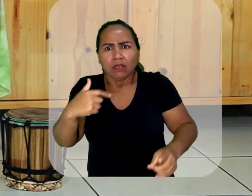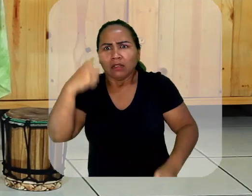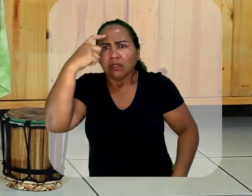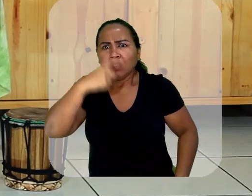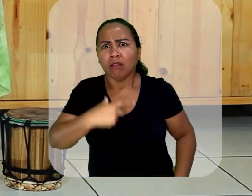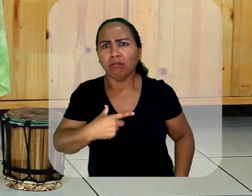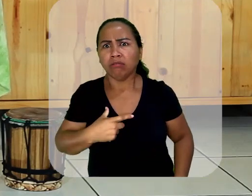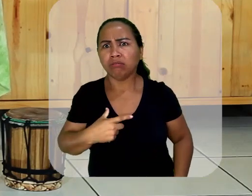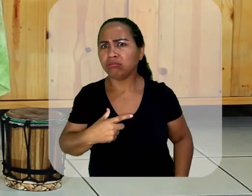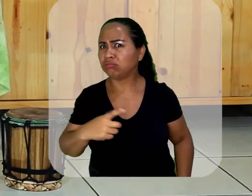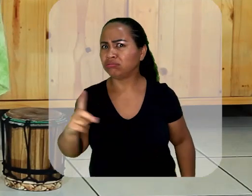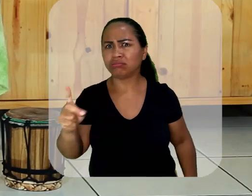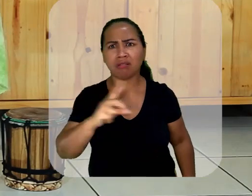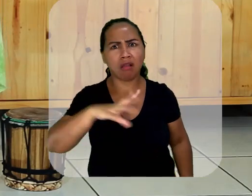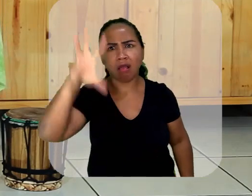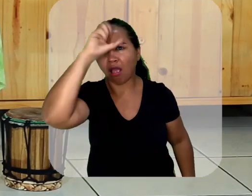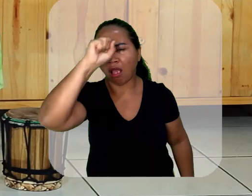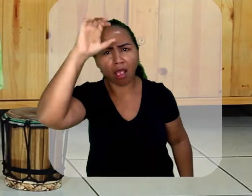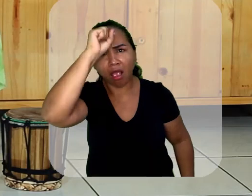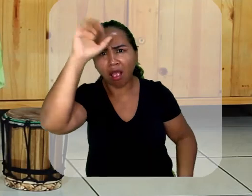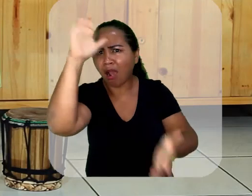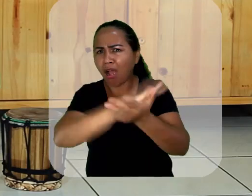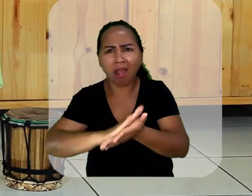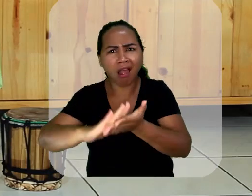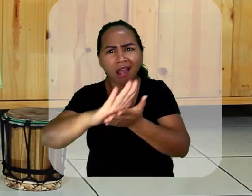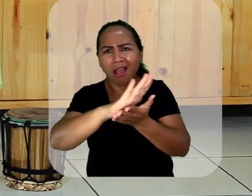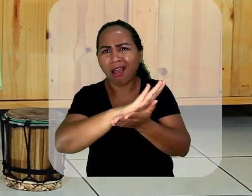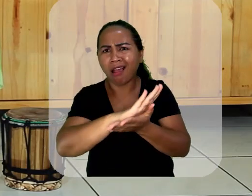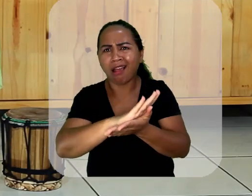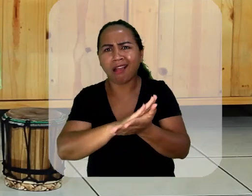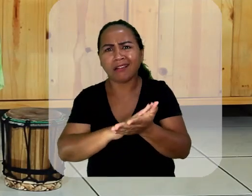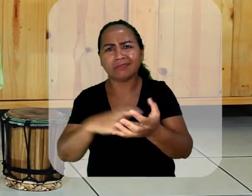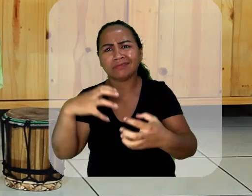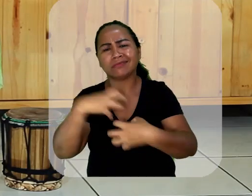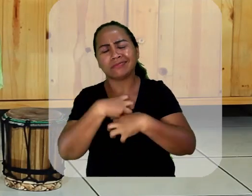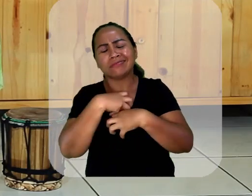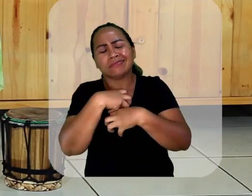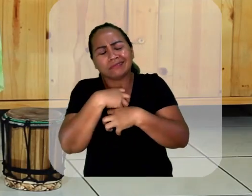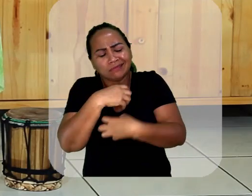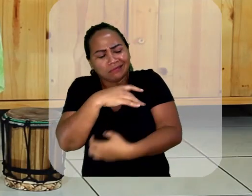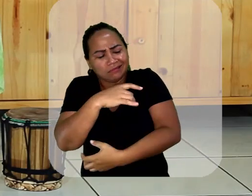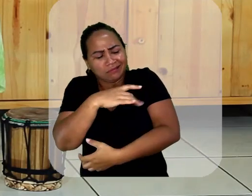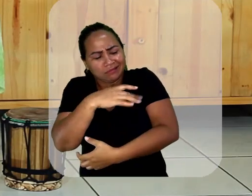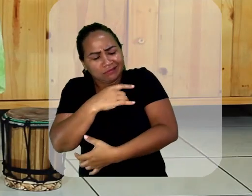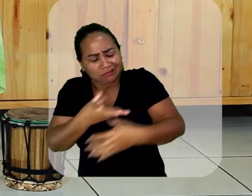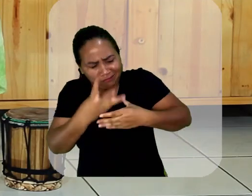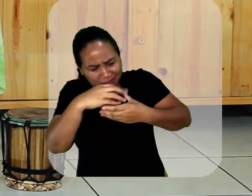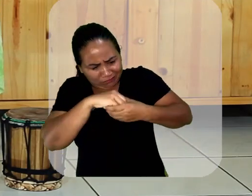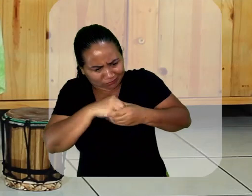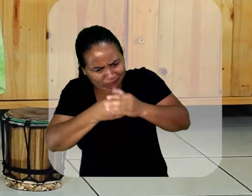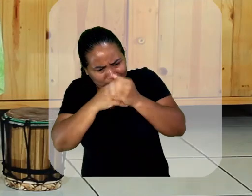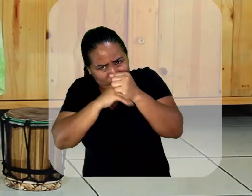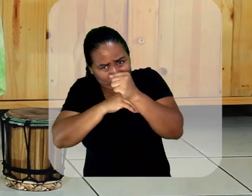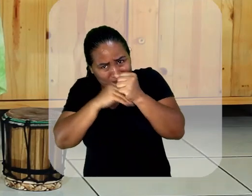E eu que não aprendi muito além de silenciar meus medos e gritar para dentro de grotas secretas minhas